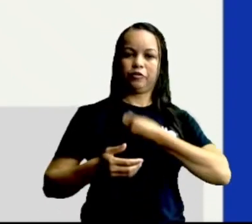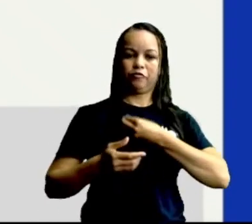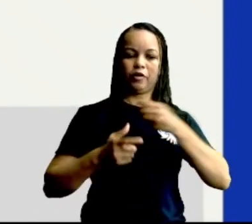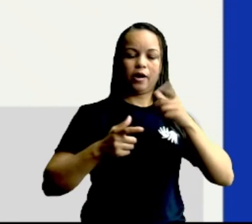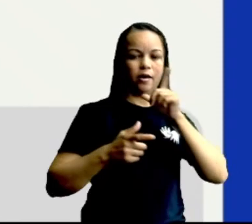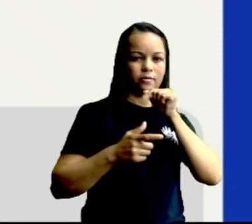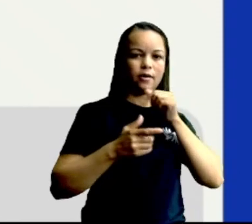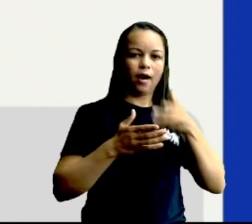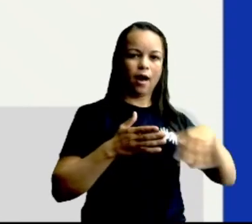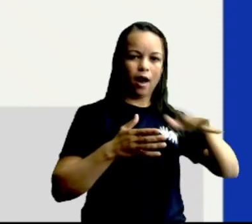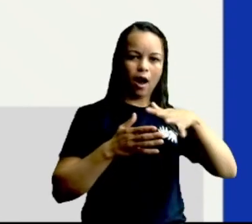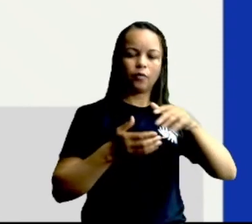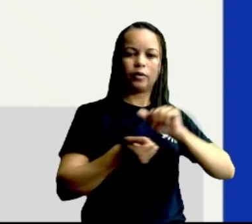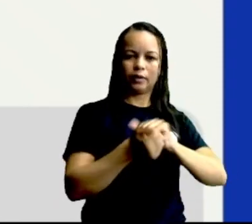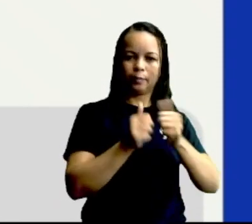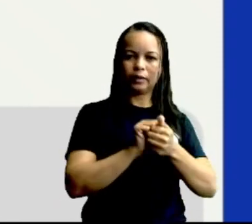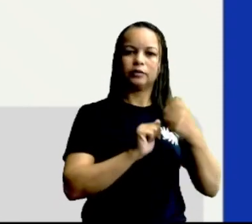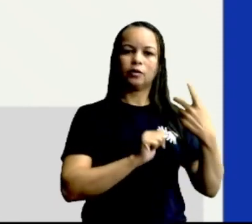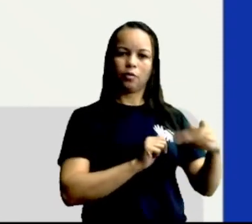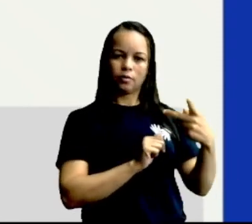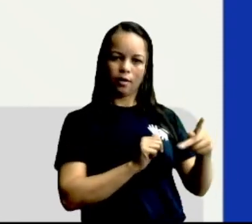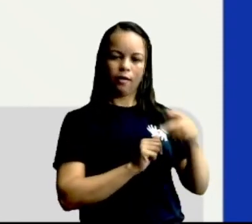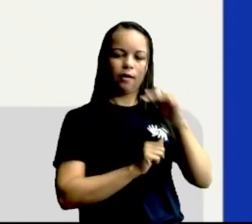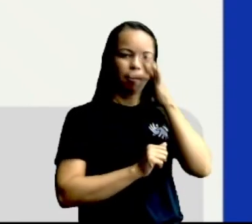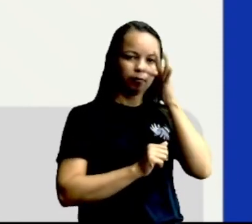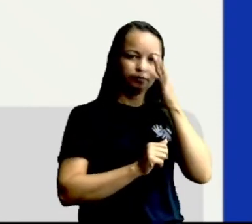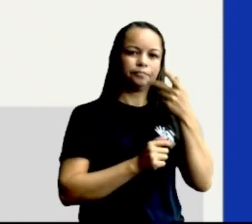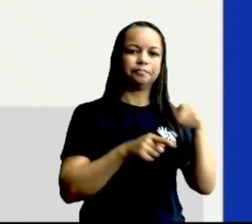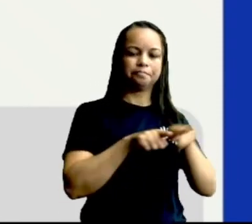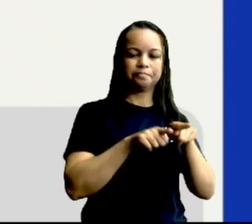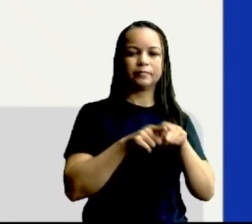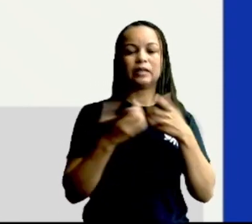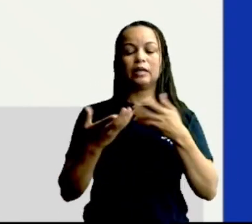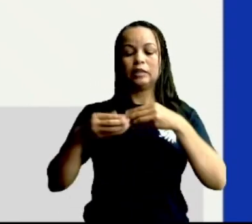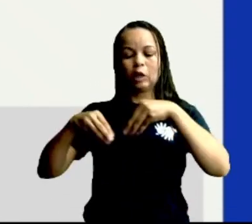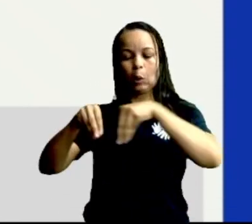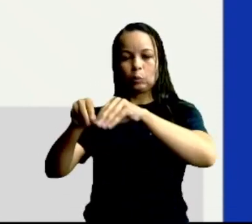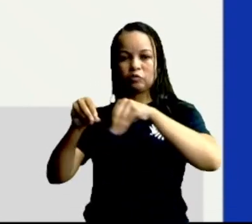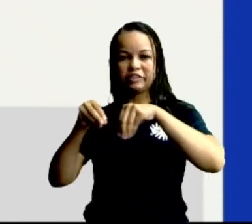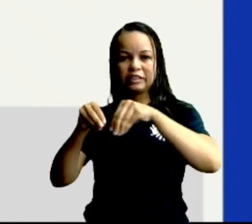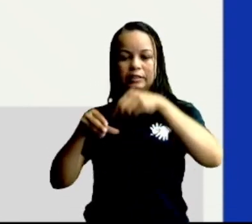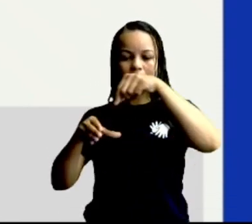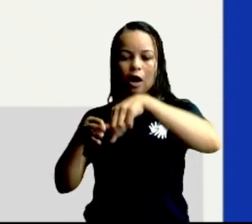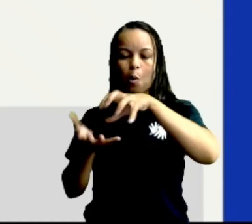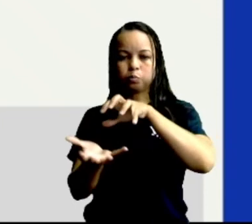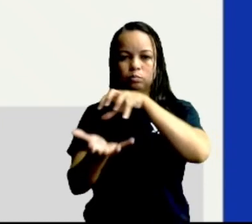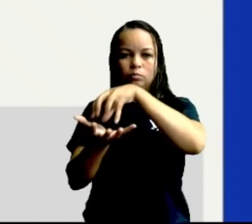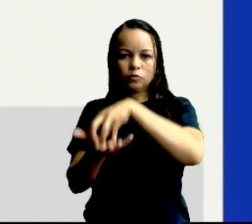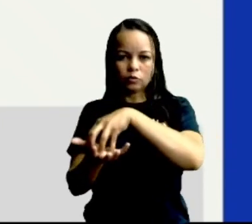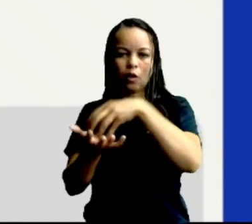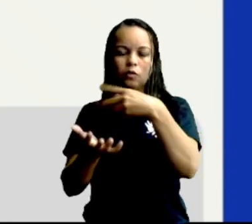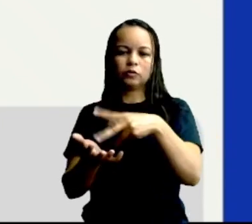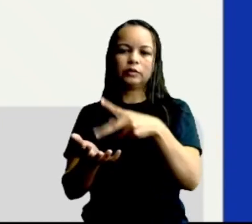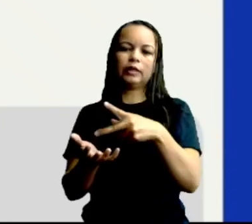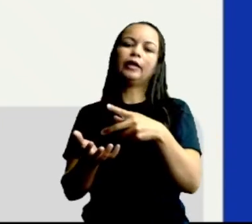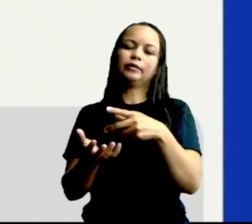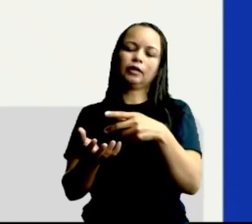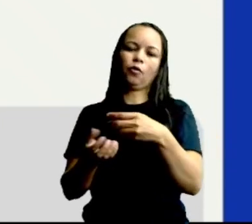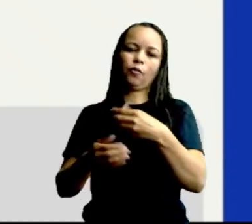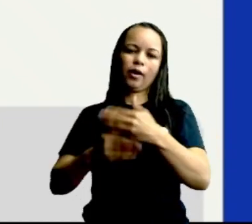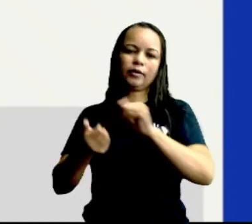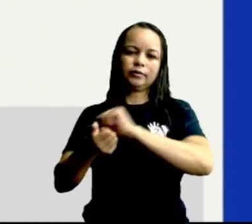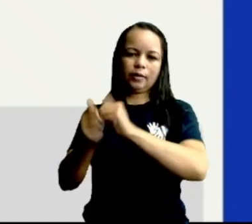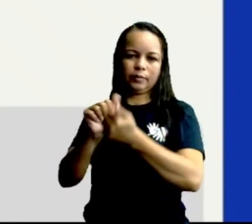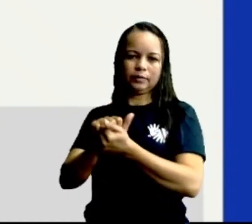viver na água. Se ela tem melhores condições de sobreviver estando fixa ao solo, ela vai se adaptar ali para ficar fixa